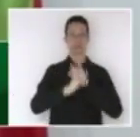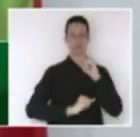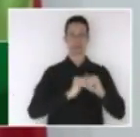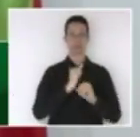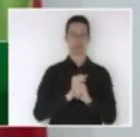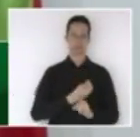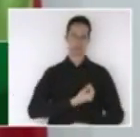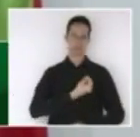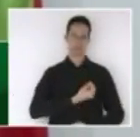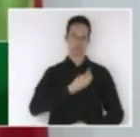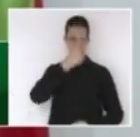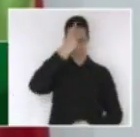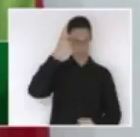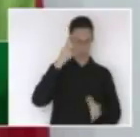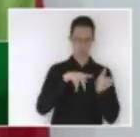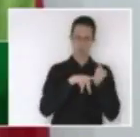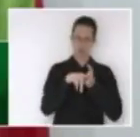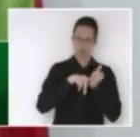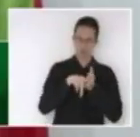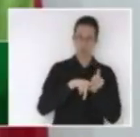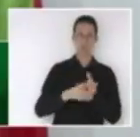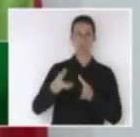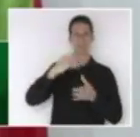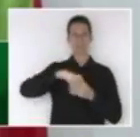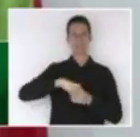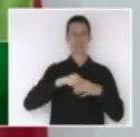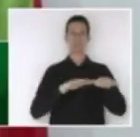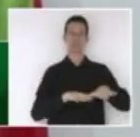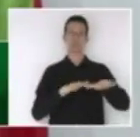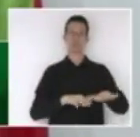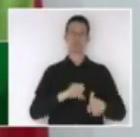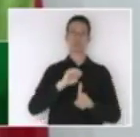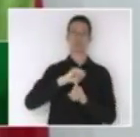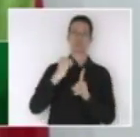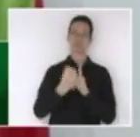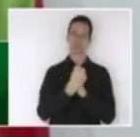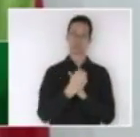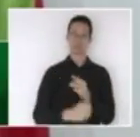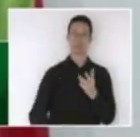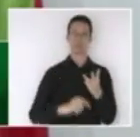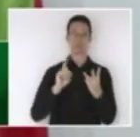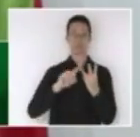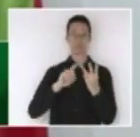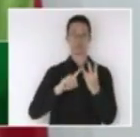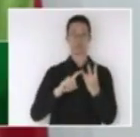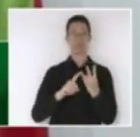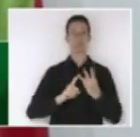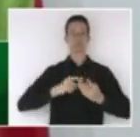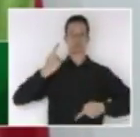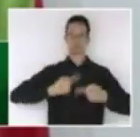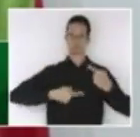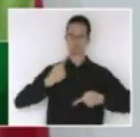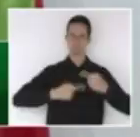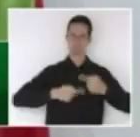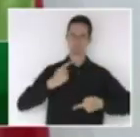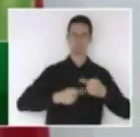estudiosas, integrantes de movimentos sociais. E o terceiro, um amplo debate em